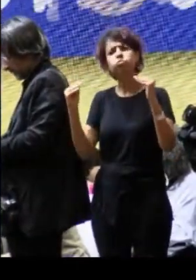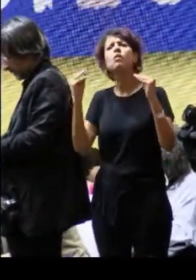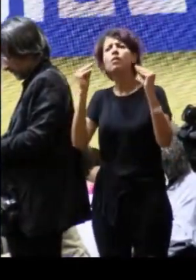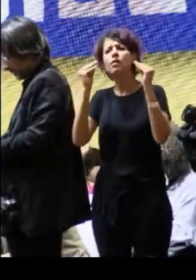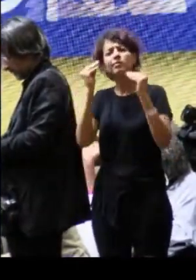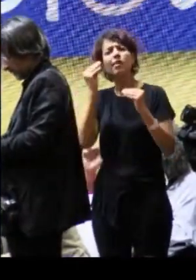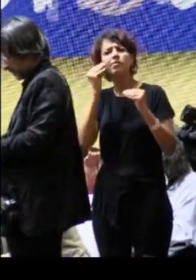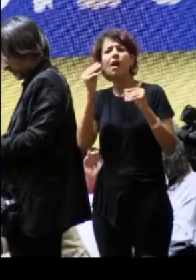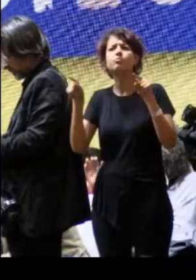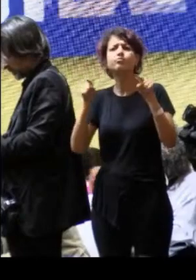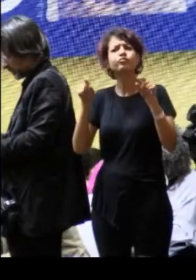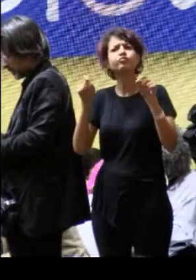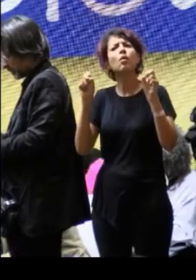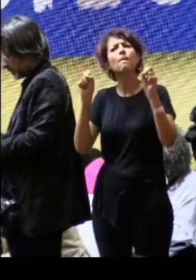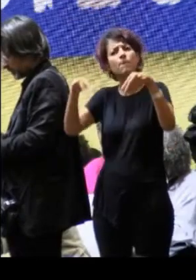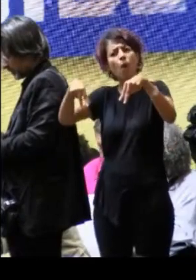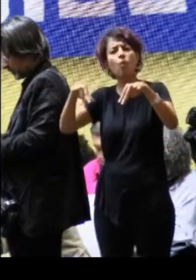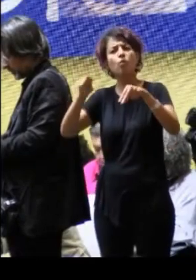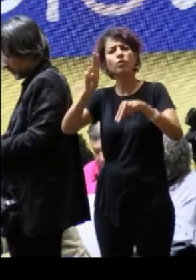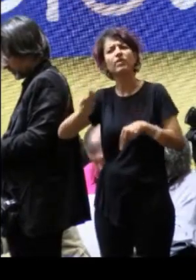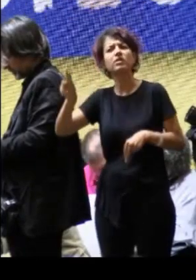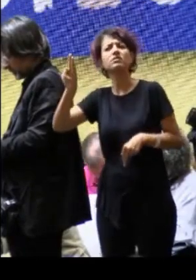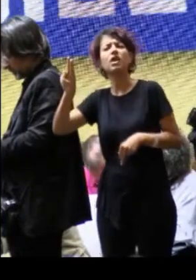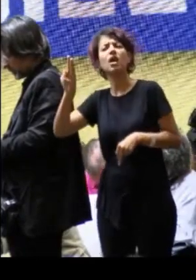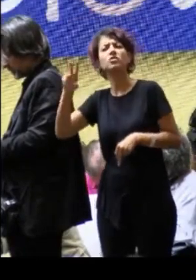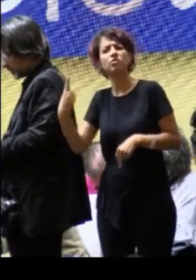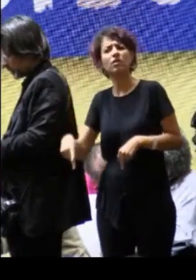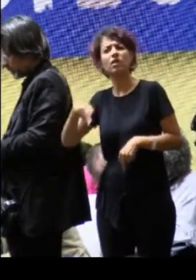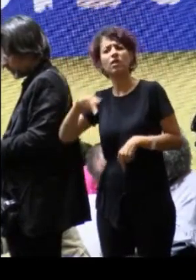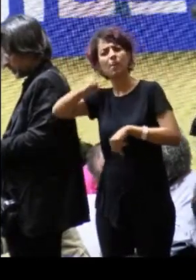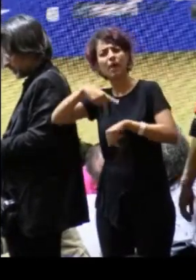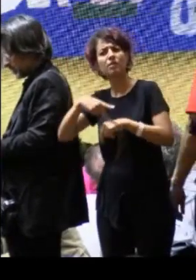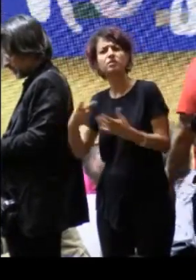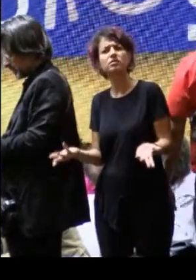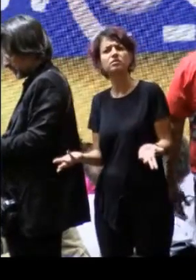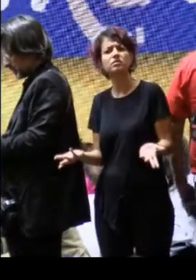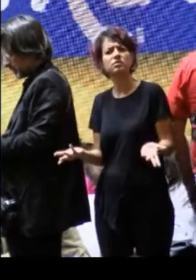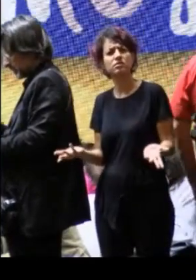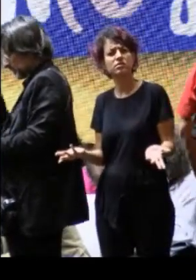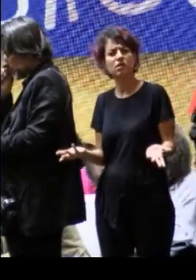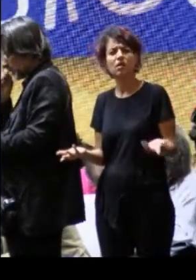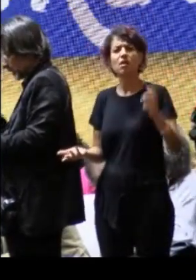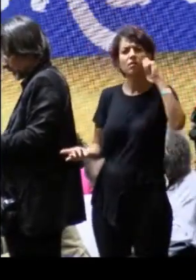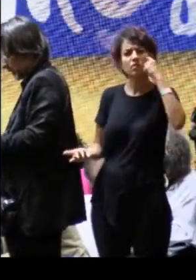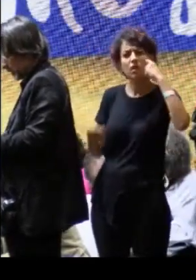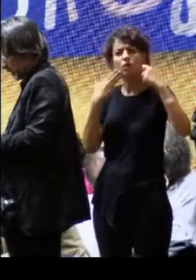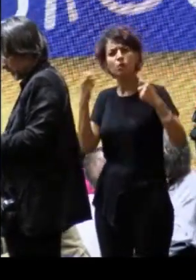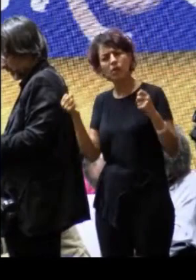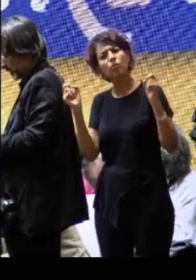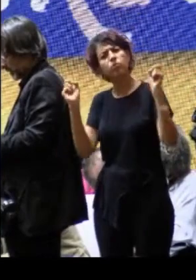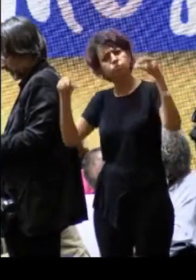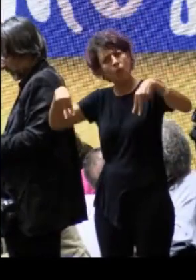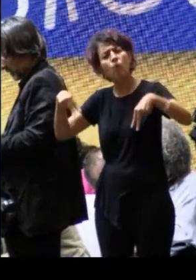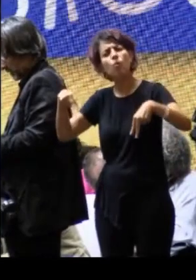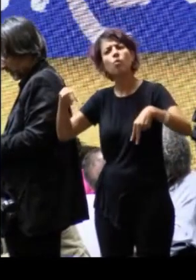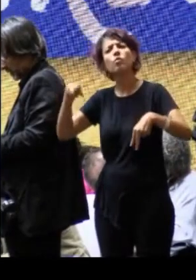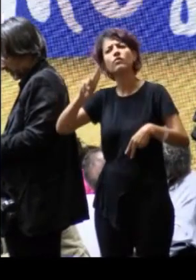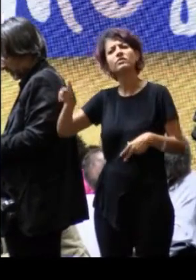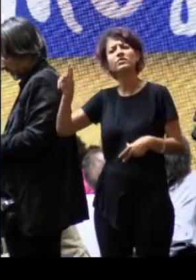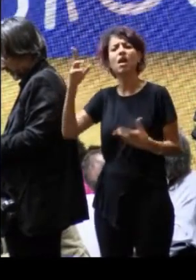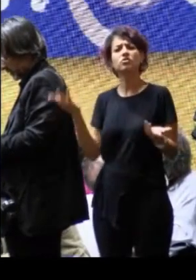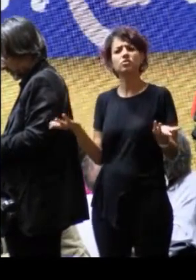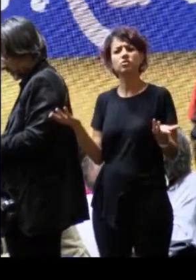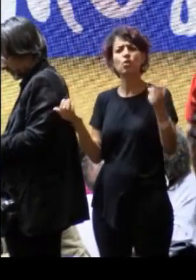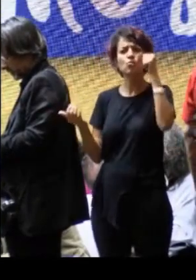país. Nós queremos que o negro tenha o direito de disputar com os brancos da universidade, que as